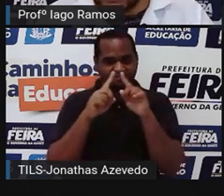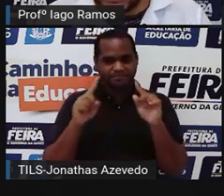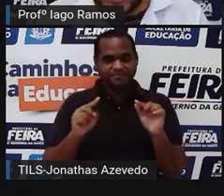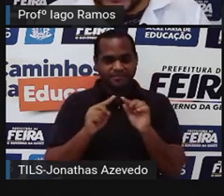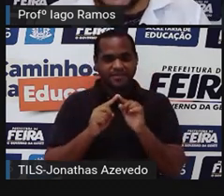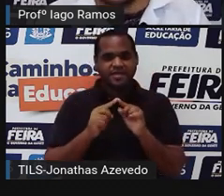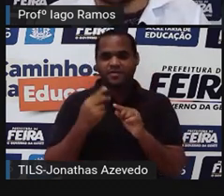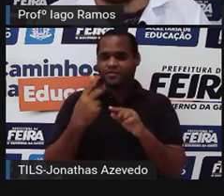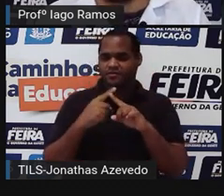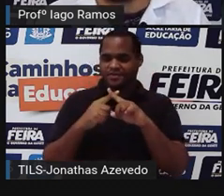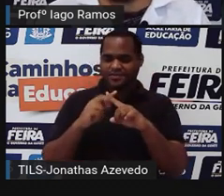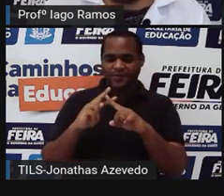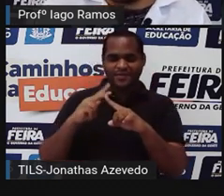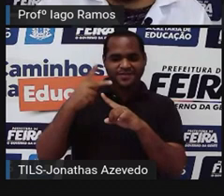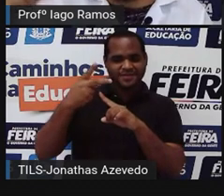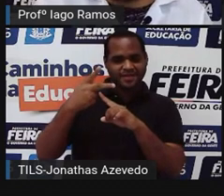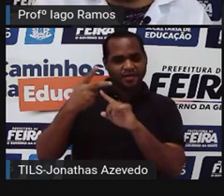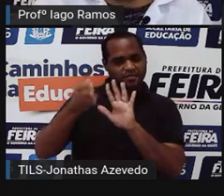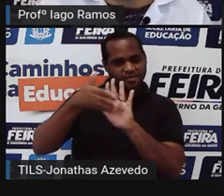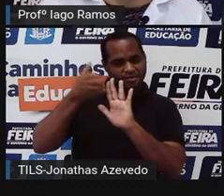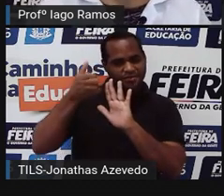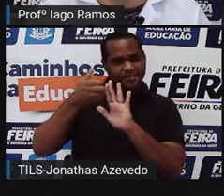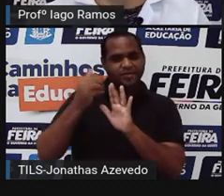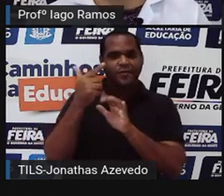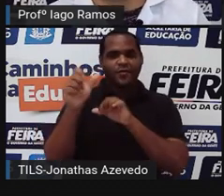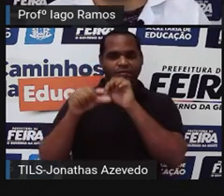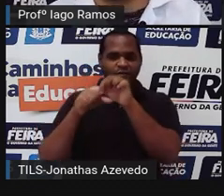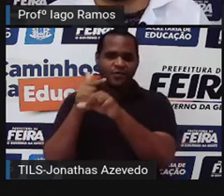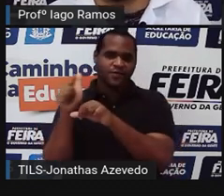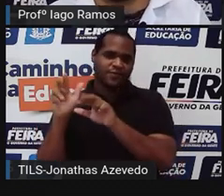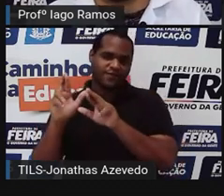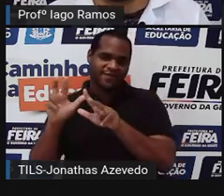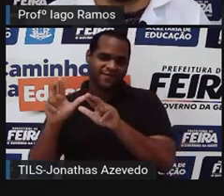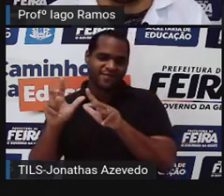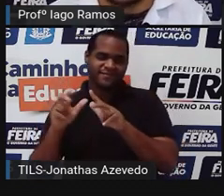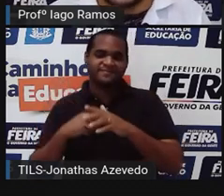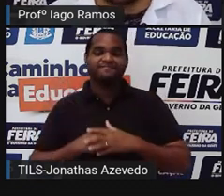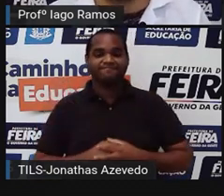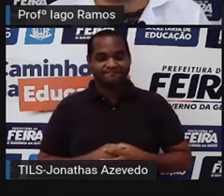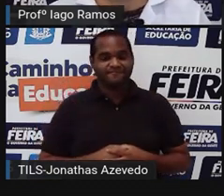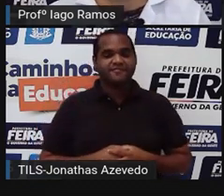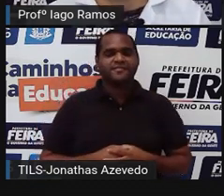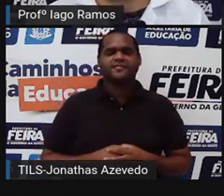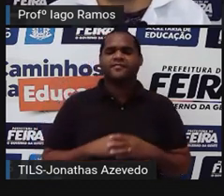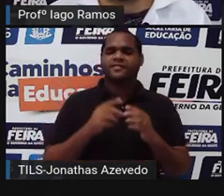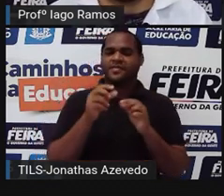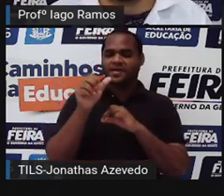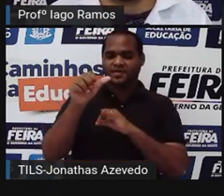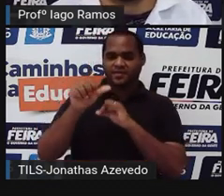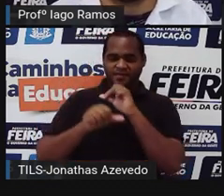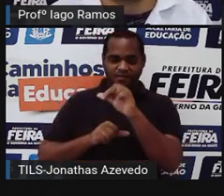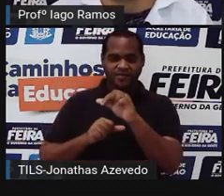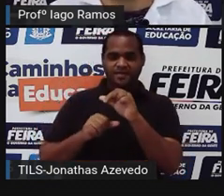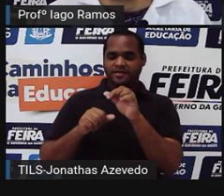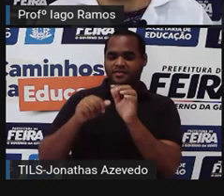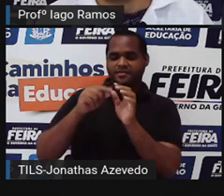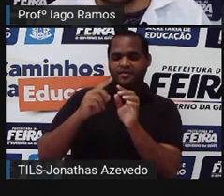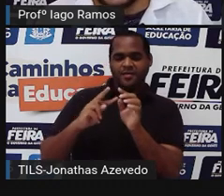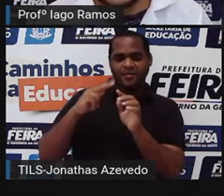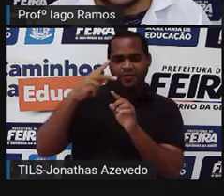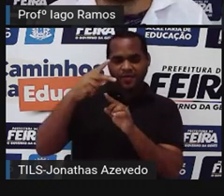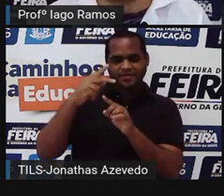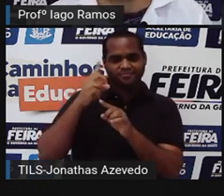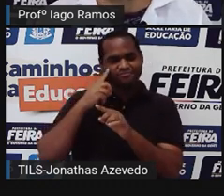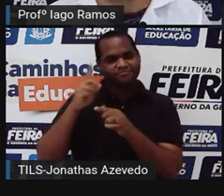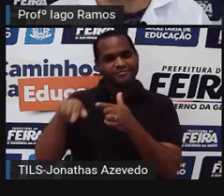a 2 do x, no outro lado eu coloco uma operação inversa. E a operação inversa de uma potência elevada a 2 é a